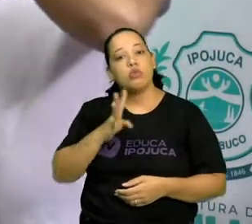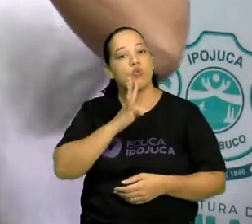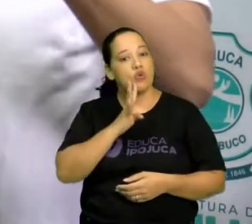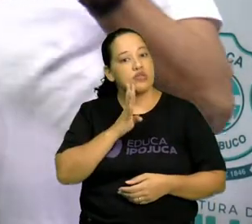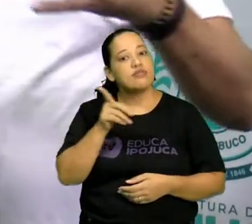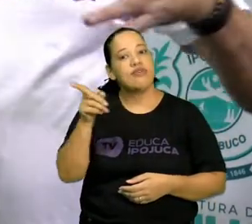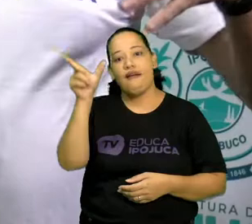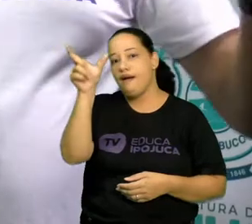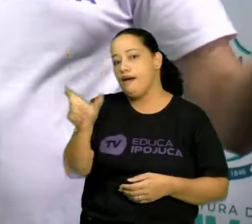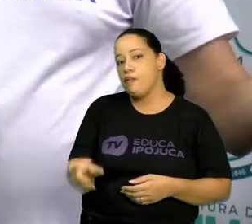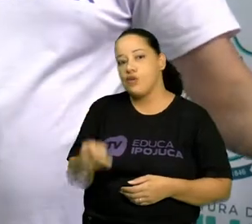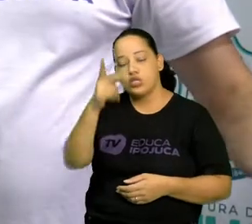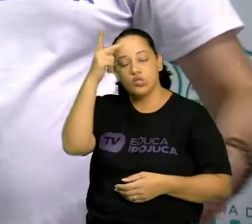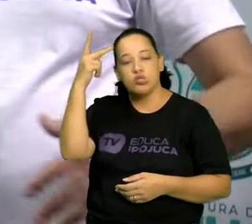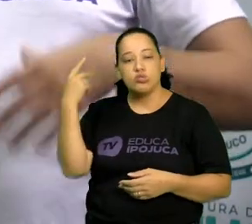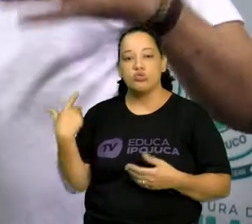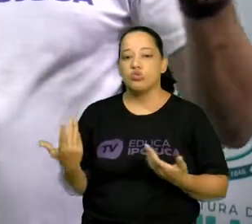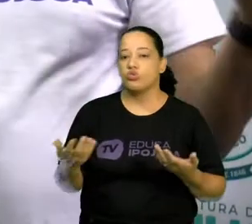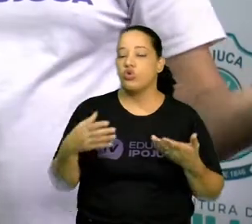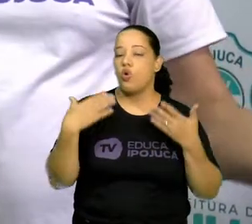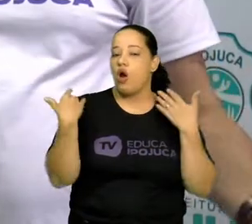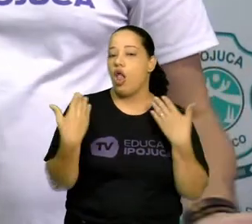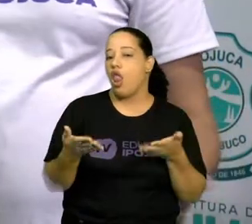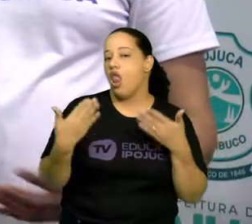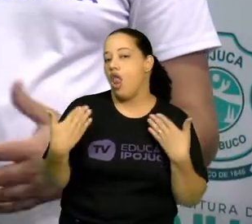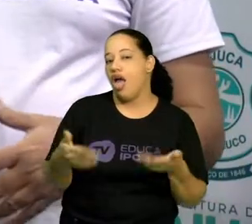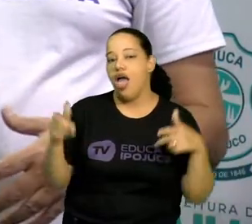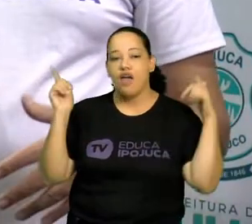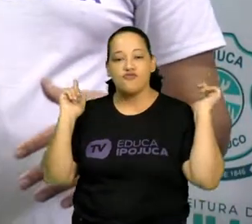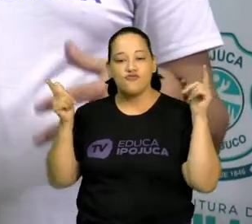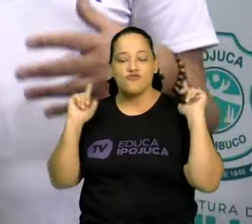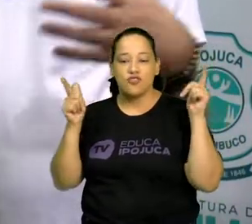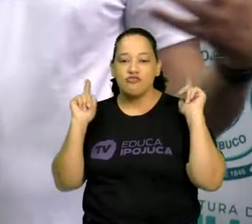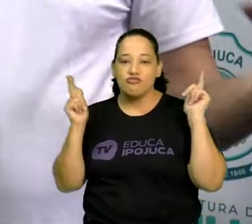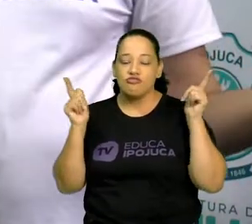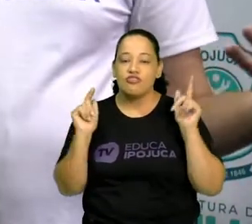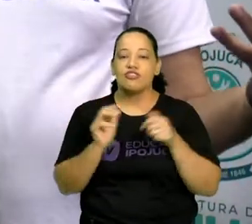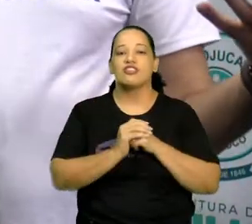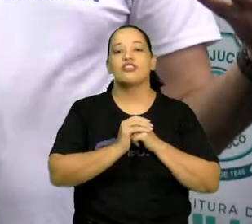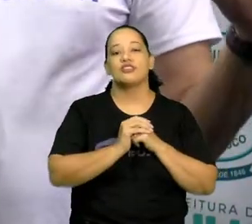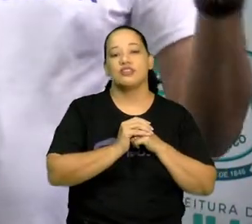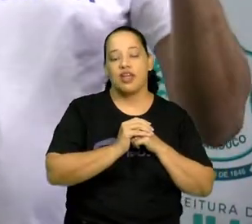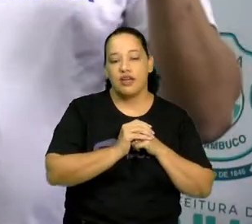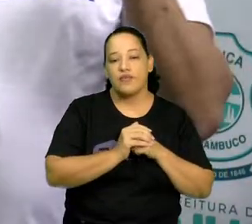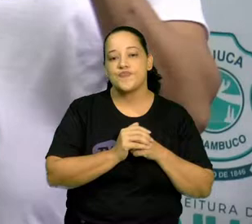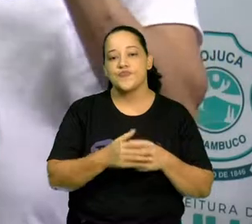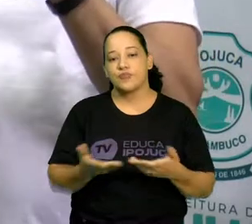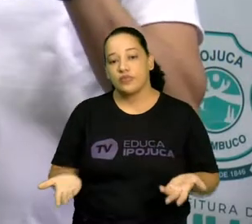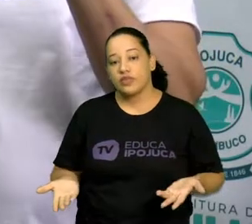assim tranquila, leve, divertida, assim. E